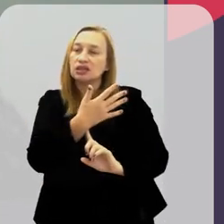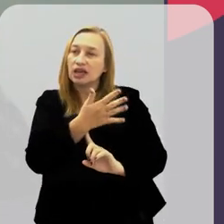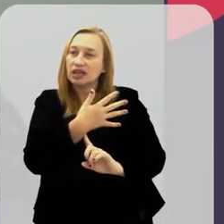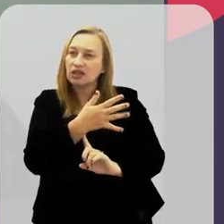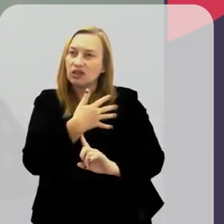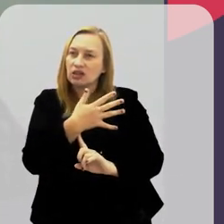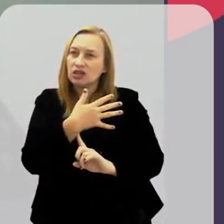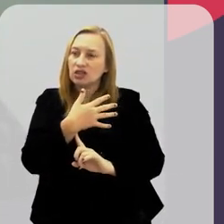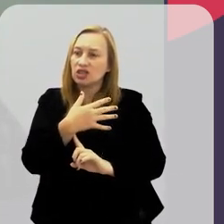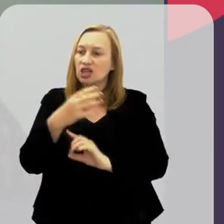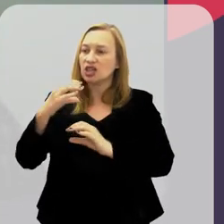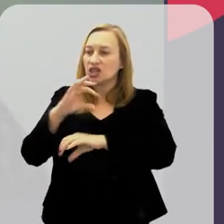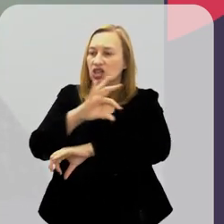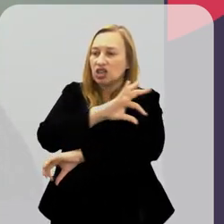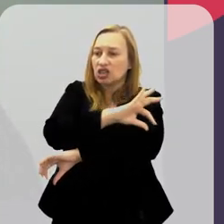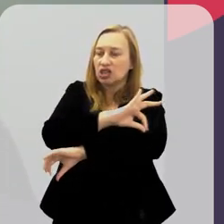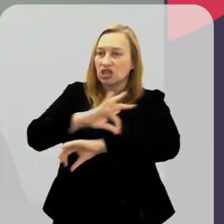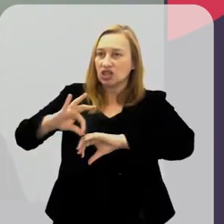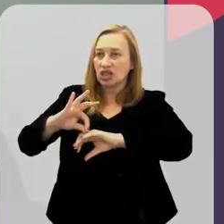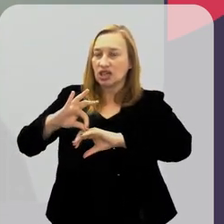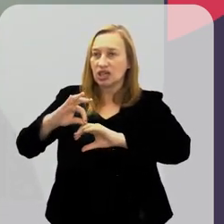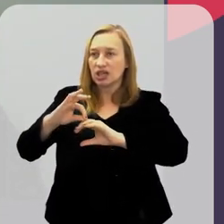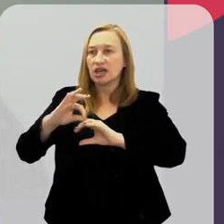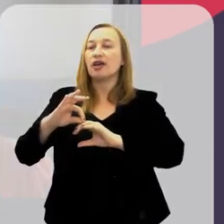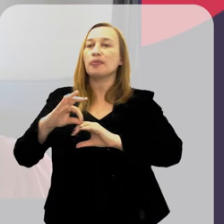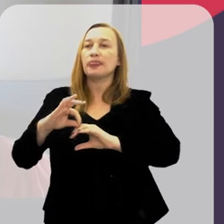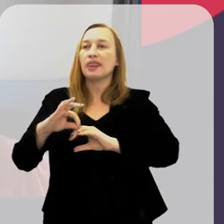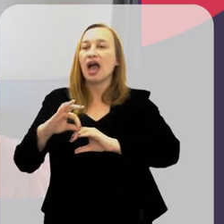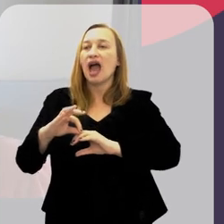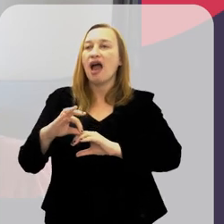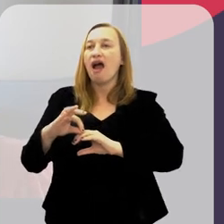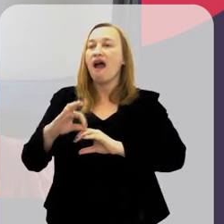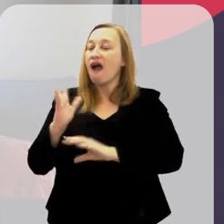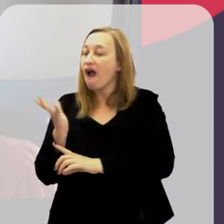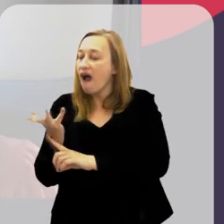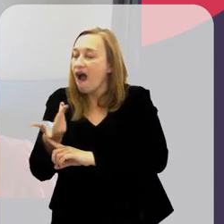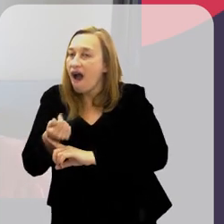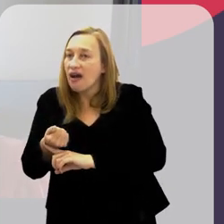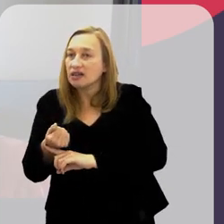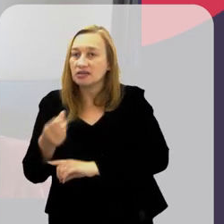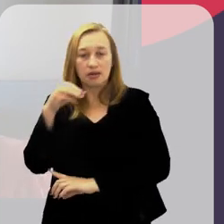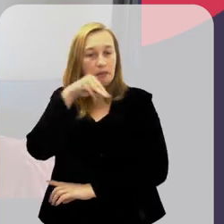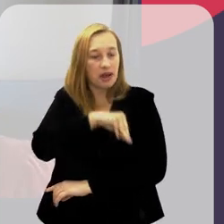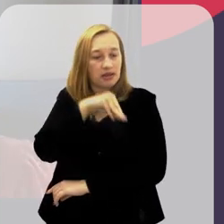tecnologia, engenharia, arte e matemática. Então foi